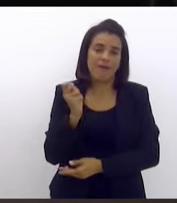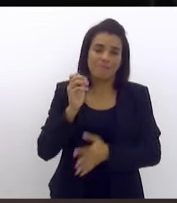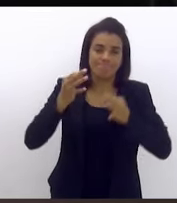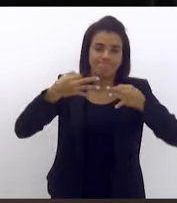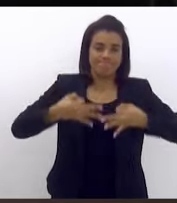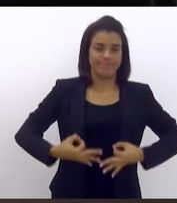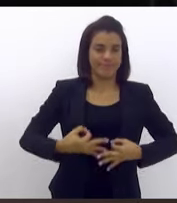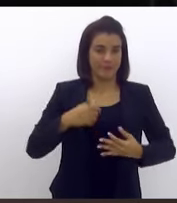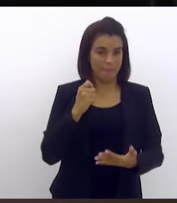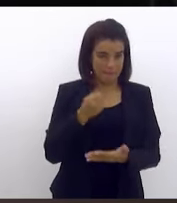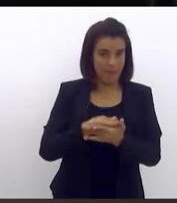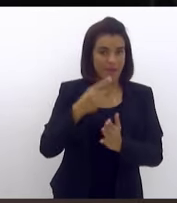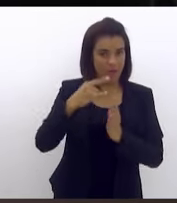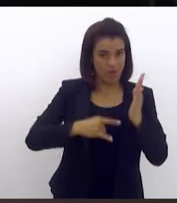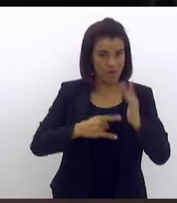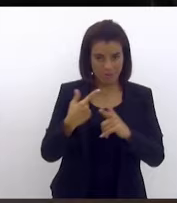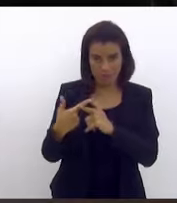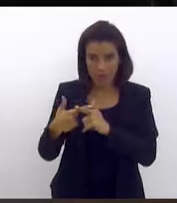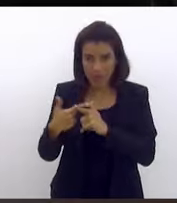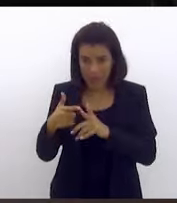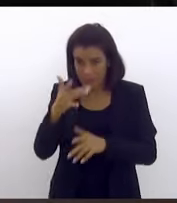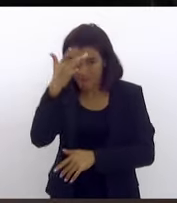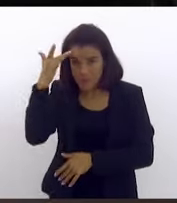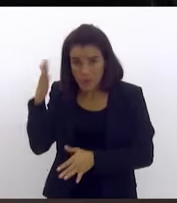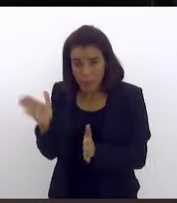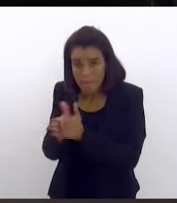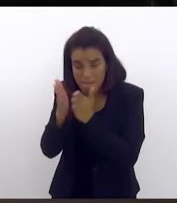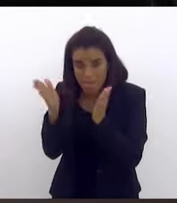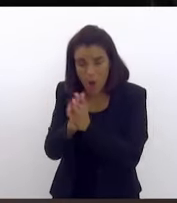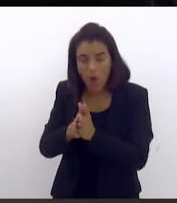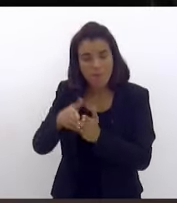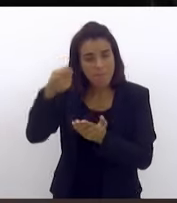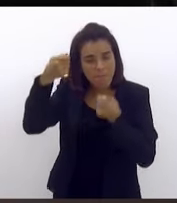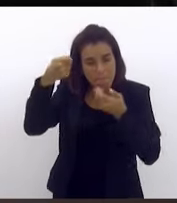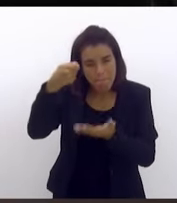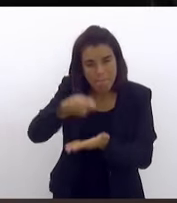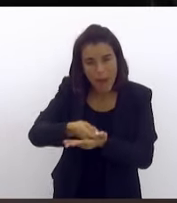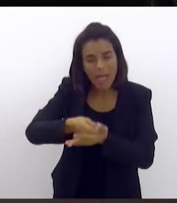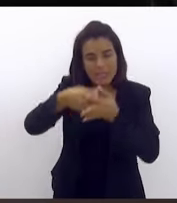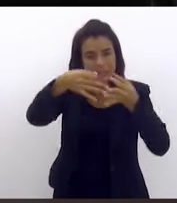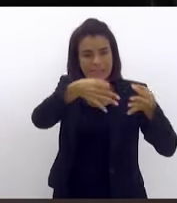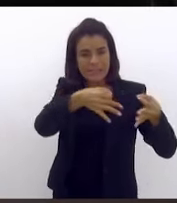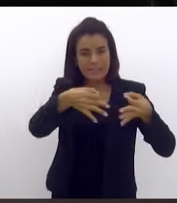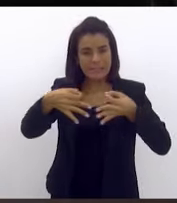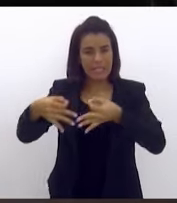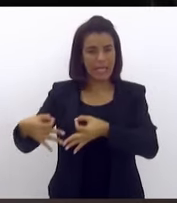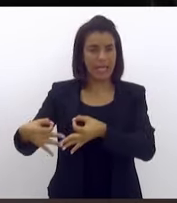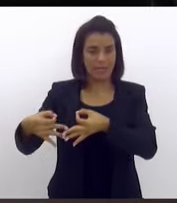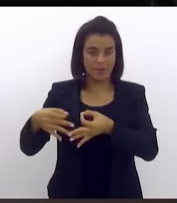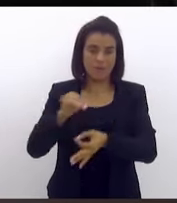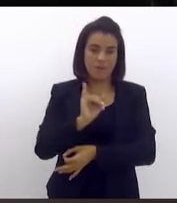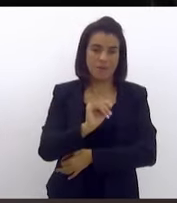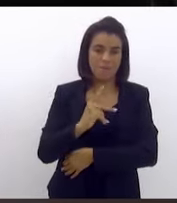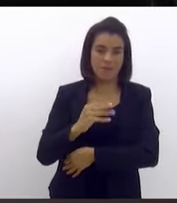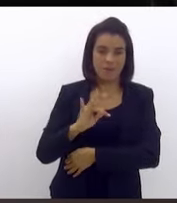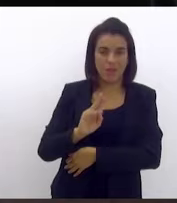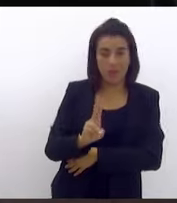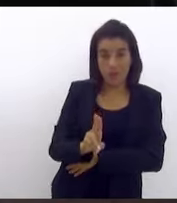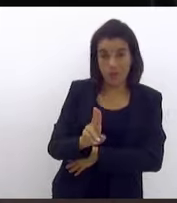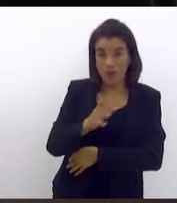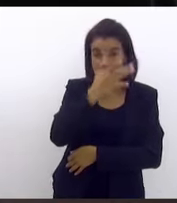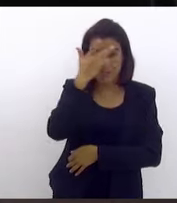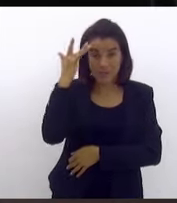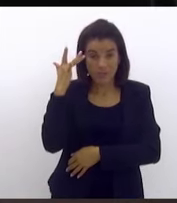pobre paga conta, gente. O pobre gosta de pagar o seu carnezinho do IPTU, seu carnezinho, ele paga. Quem não gosta de pagar são os